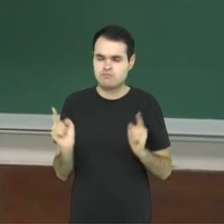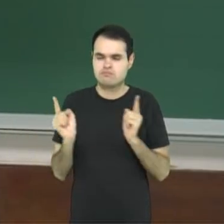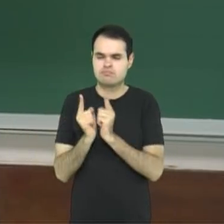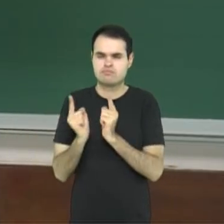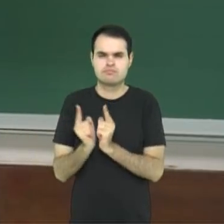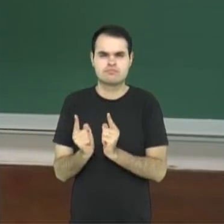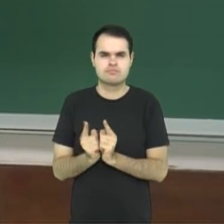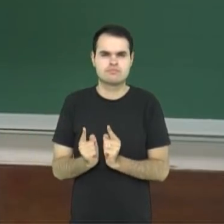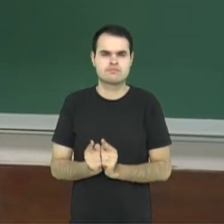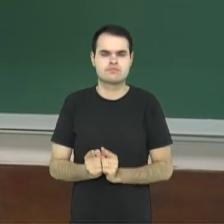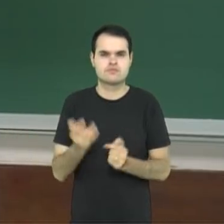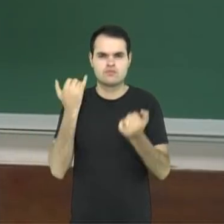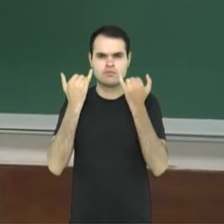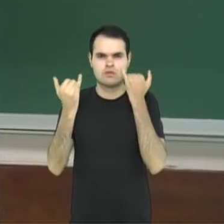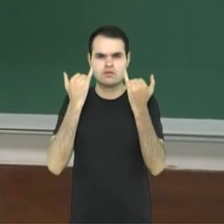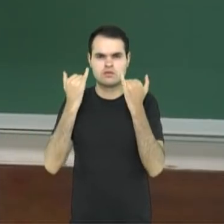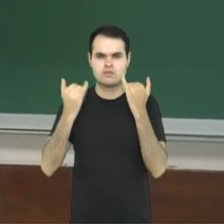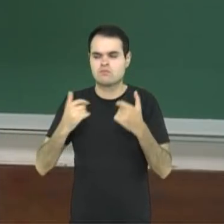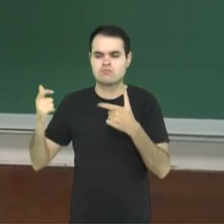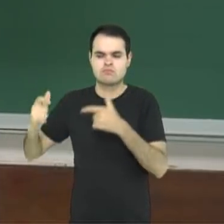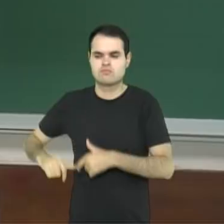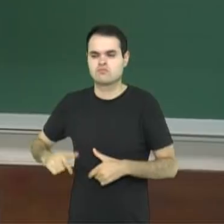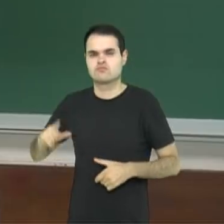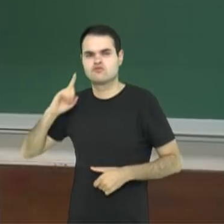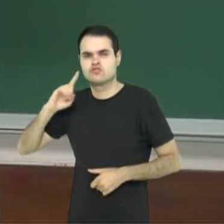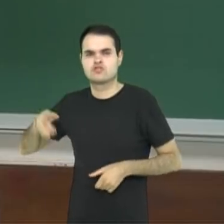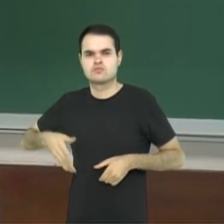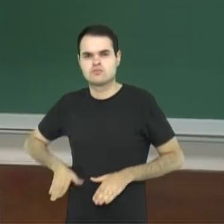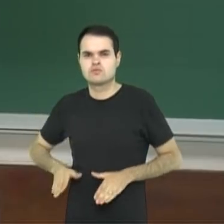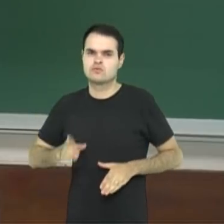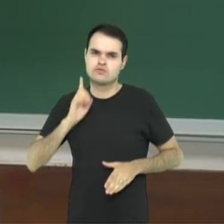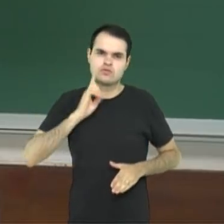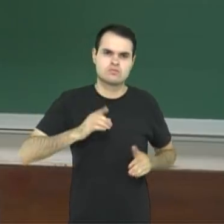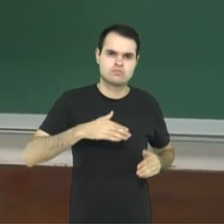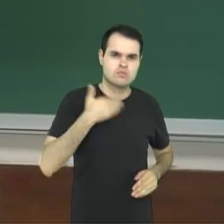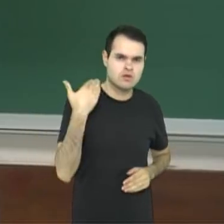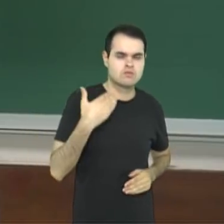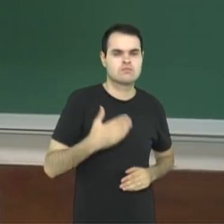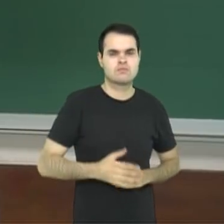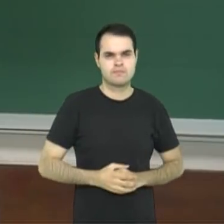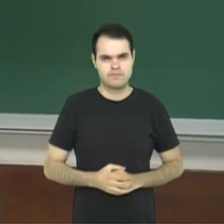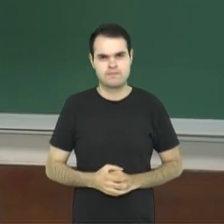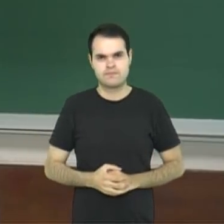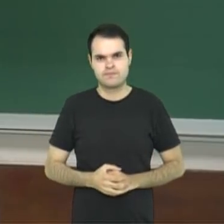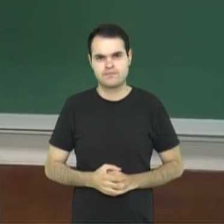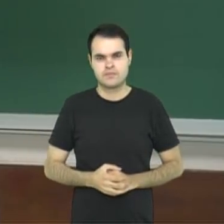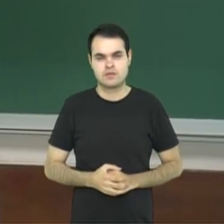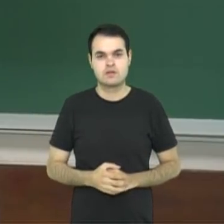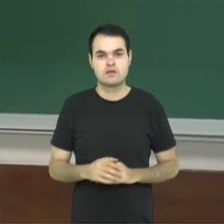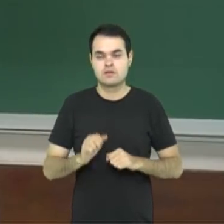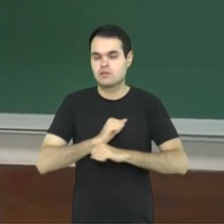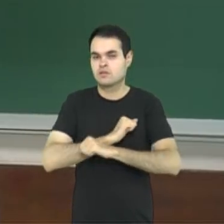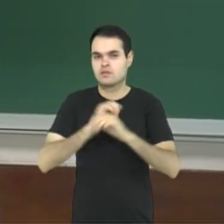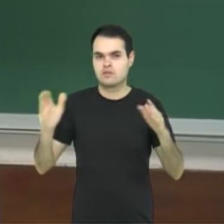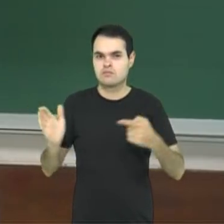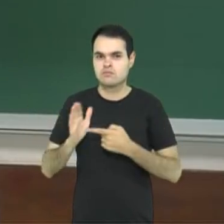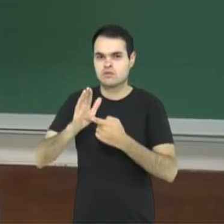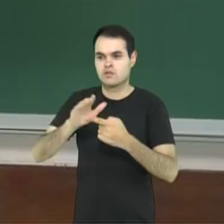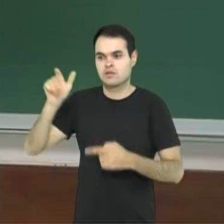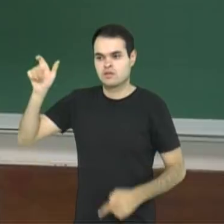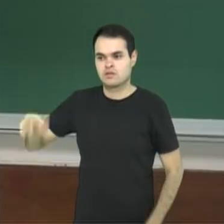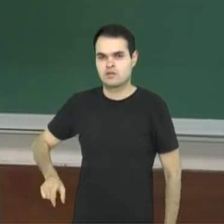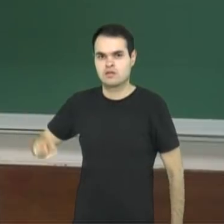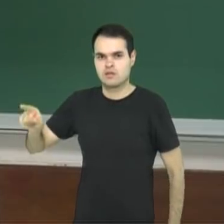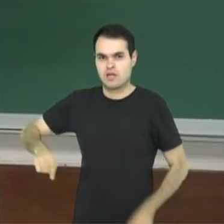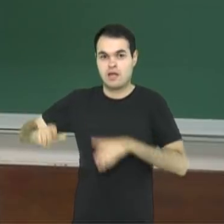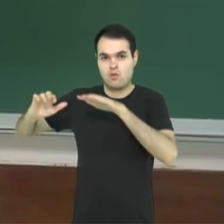ali as informações, só a ocupação, a data do nascimento, da morte, e para esclarecer para o leitor que se trata ali